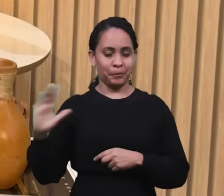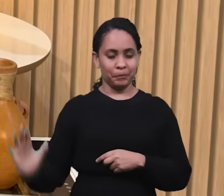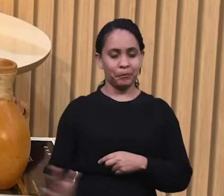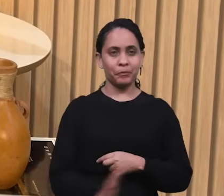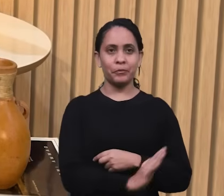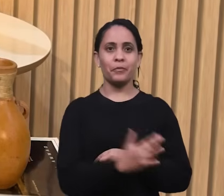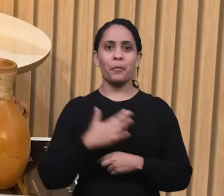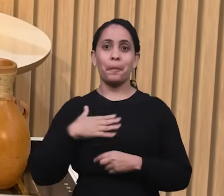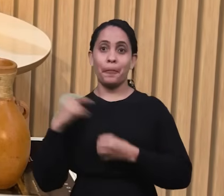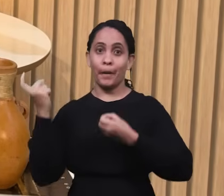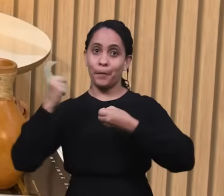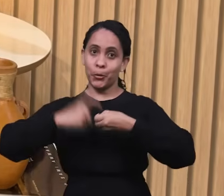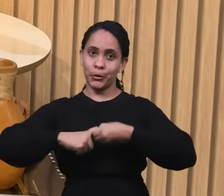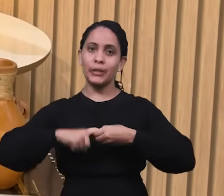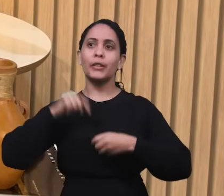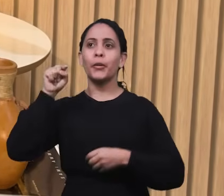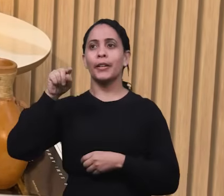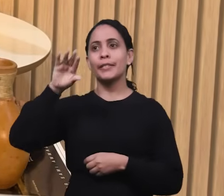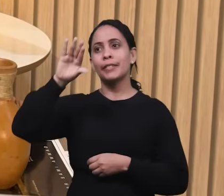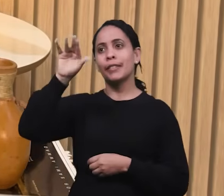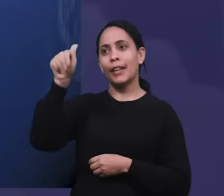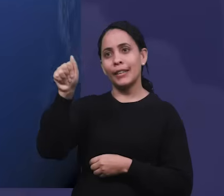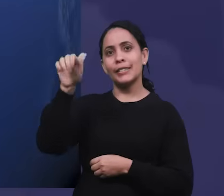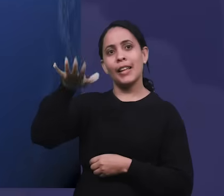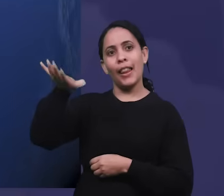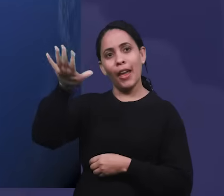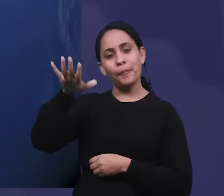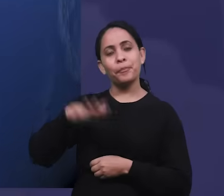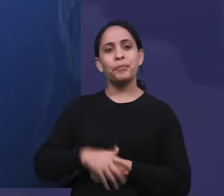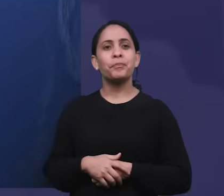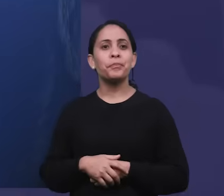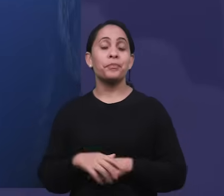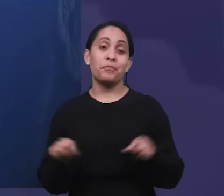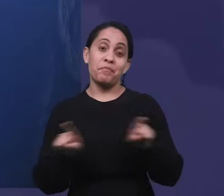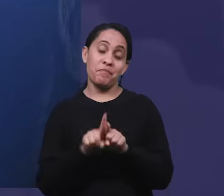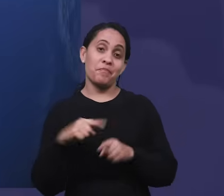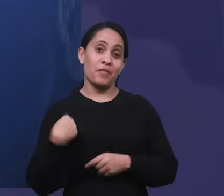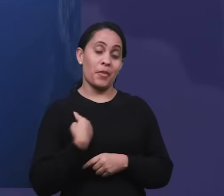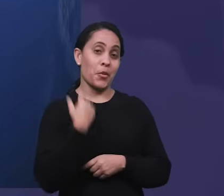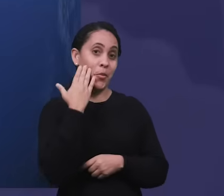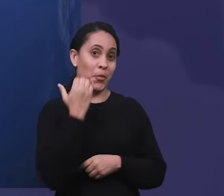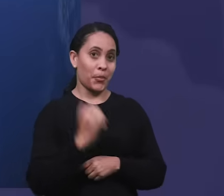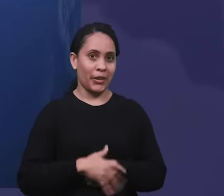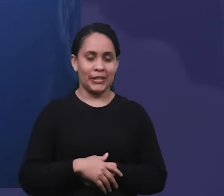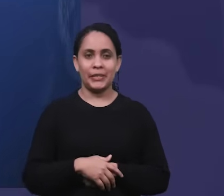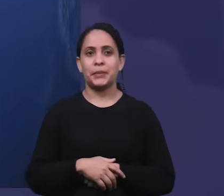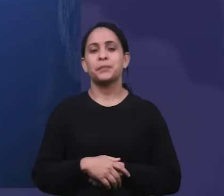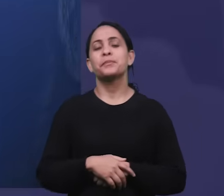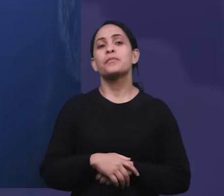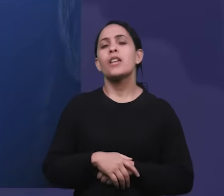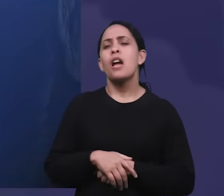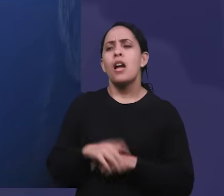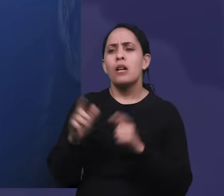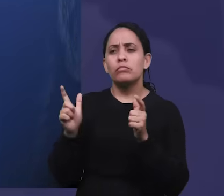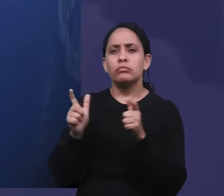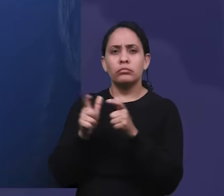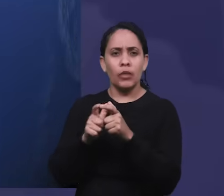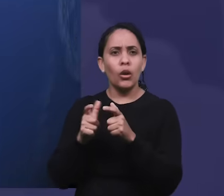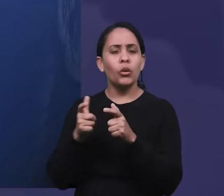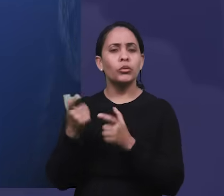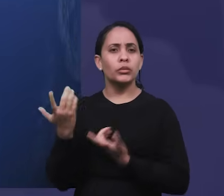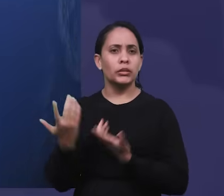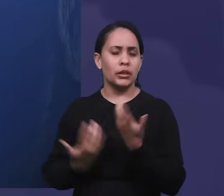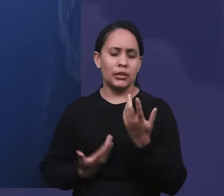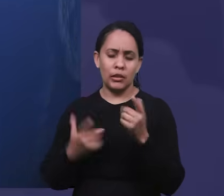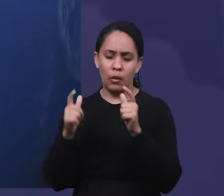então à Ásia. O Paquistão, como nós sabemos, é um país de minoria onde os cristãos são